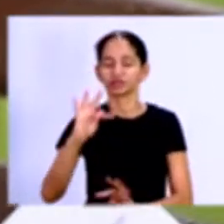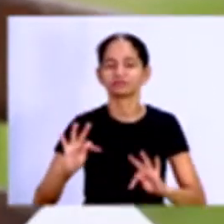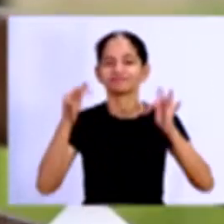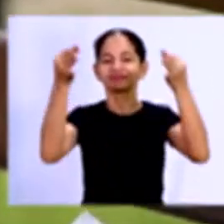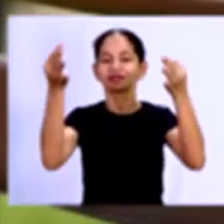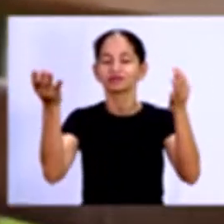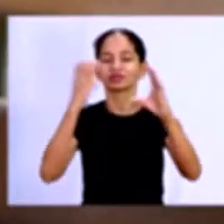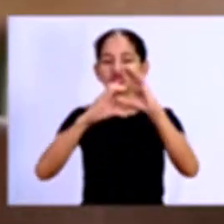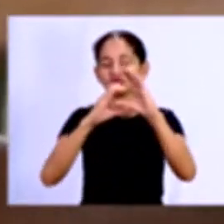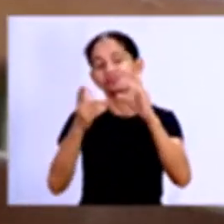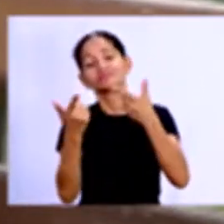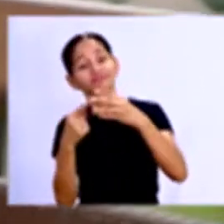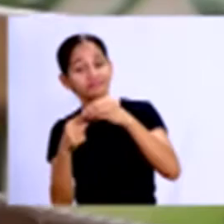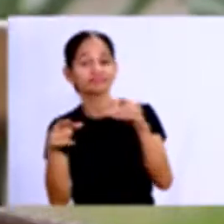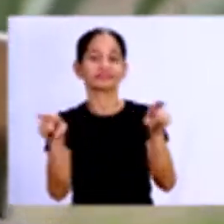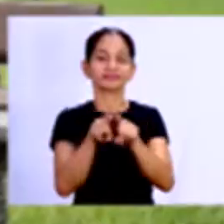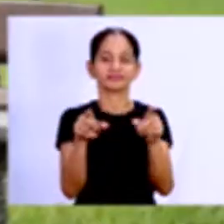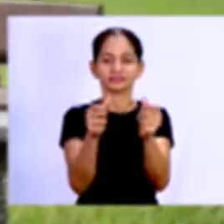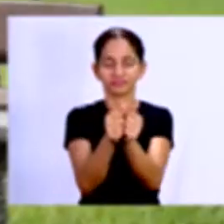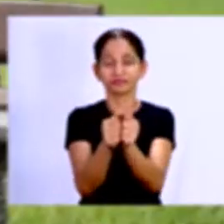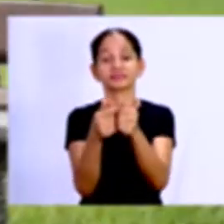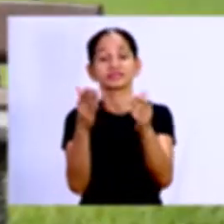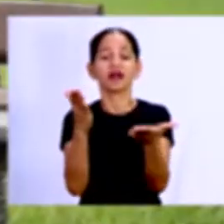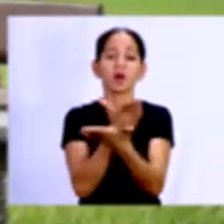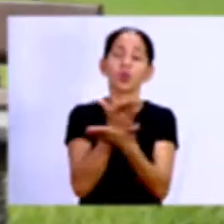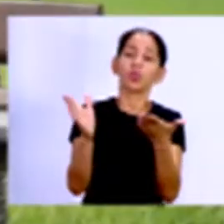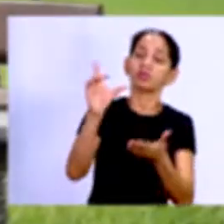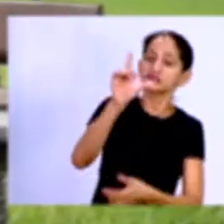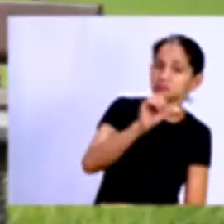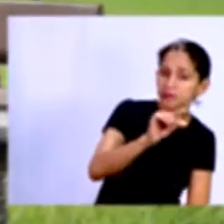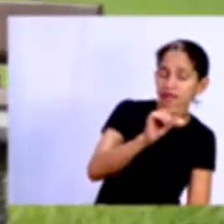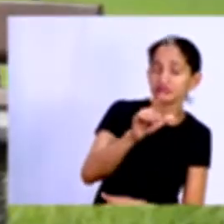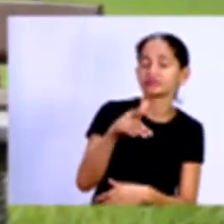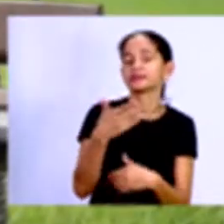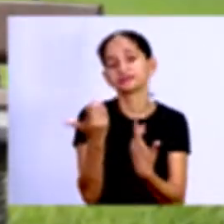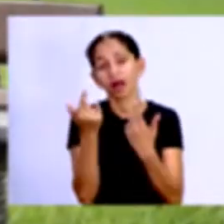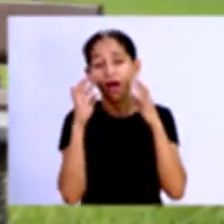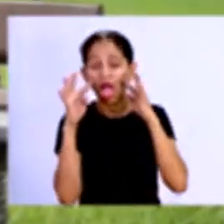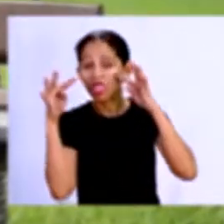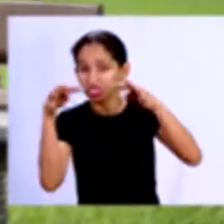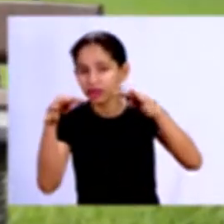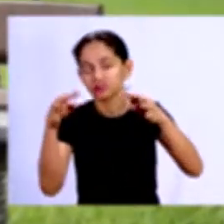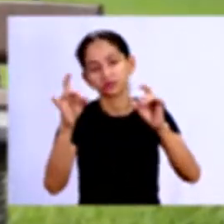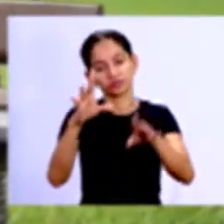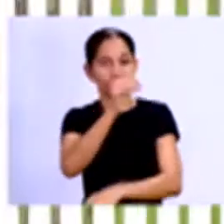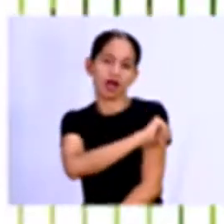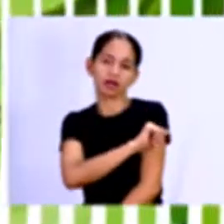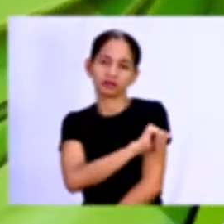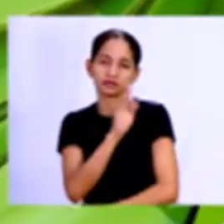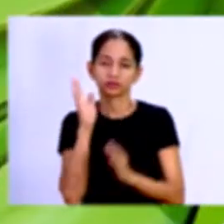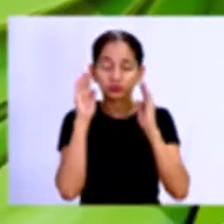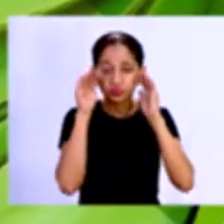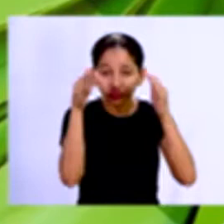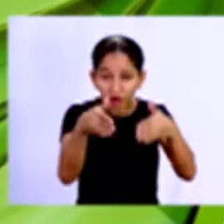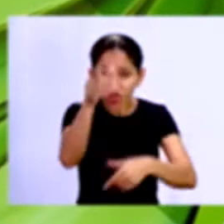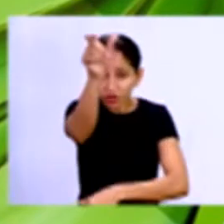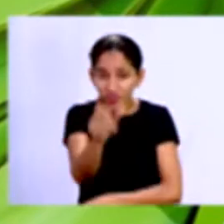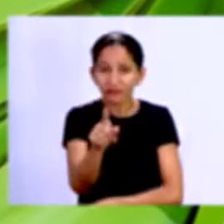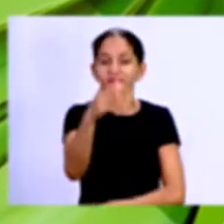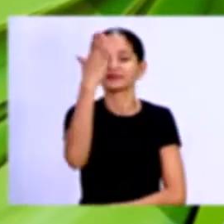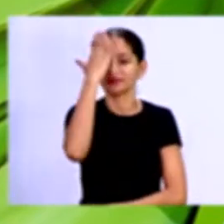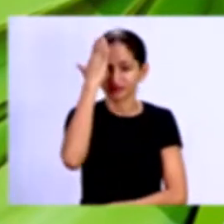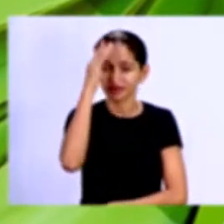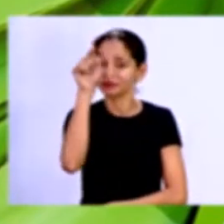da informação e comunicação, e outras menos, buscando dar atenção ao sujeito que aprende. Agora você já